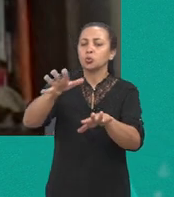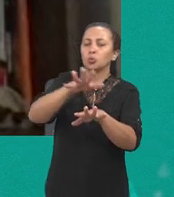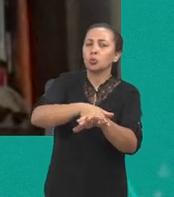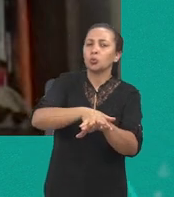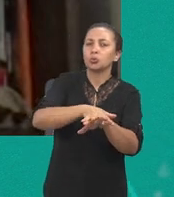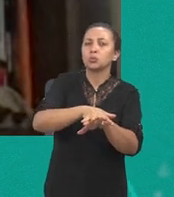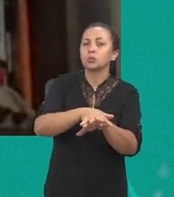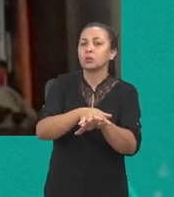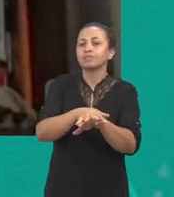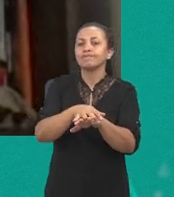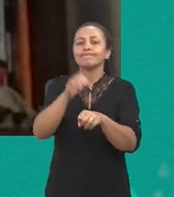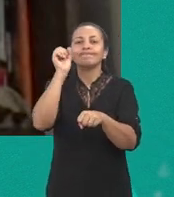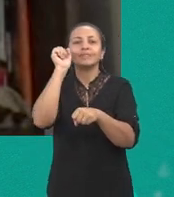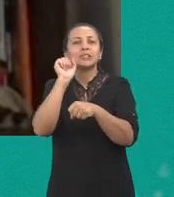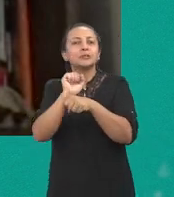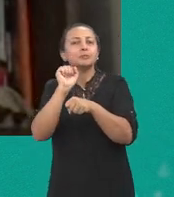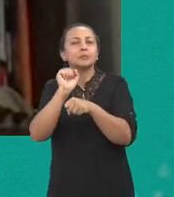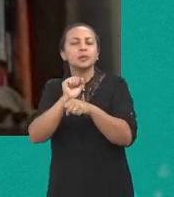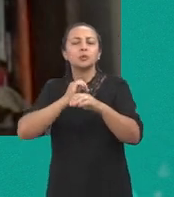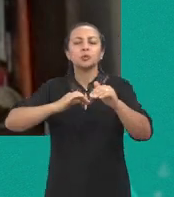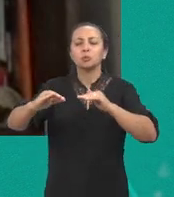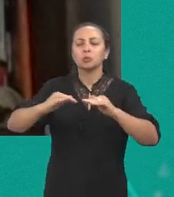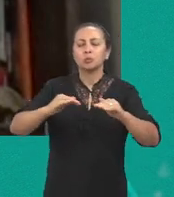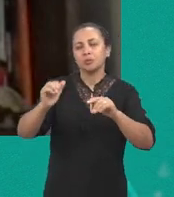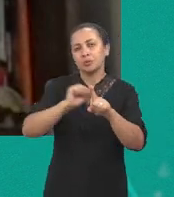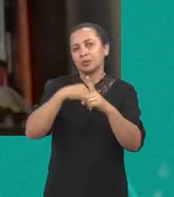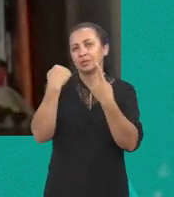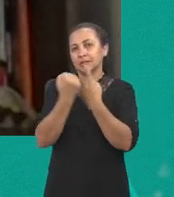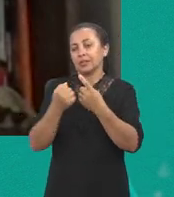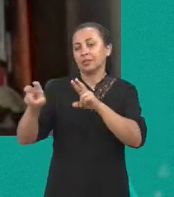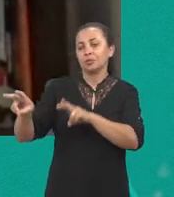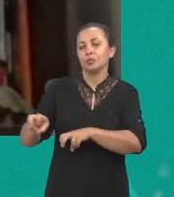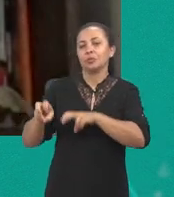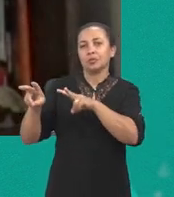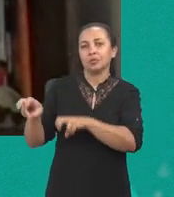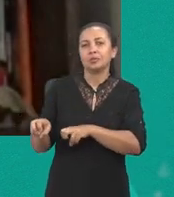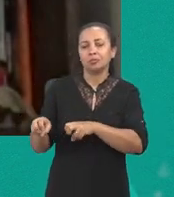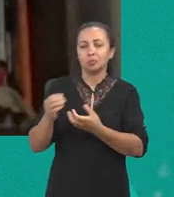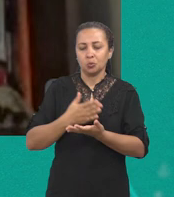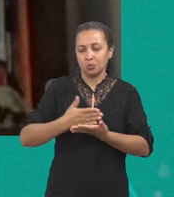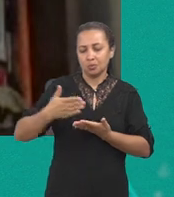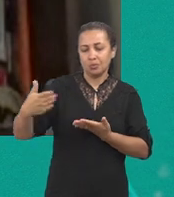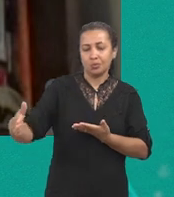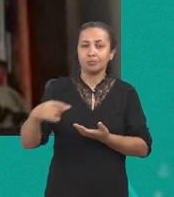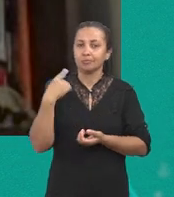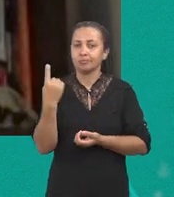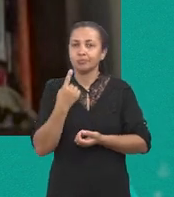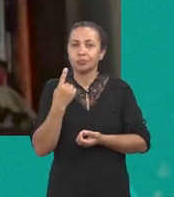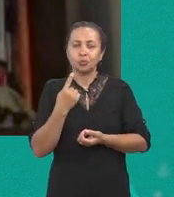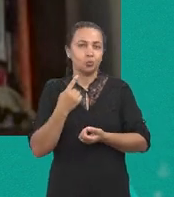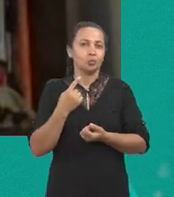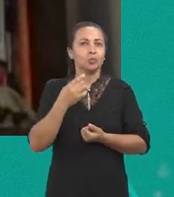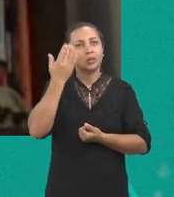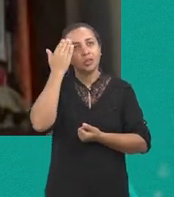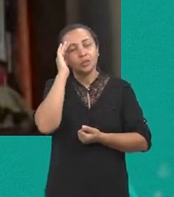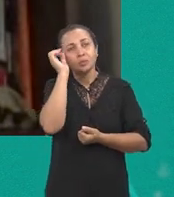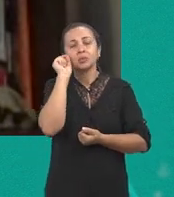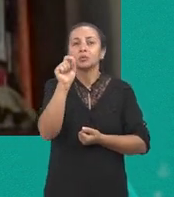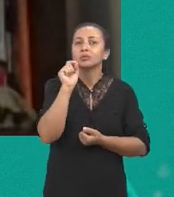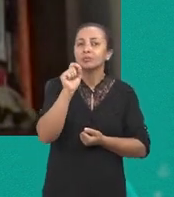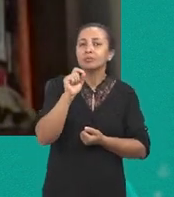inclusão na Perspectiva dos movimentos sociais do campo partindo de uma premissa